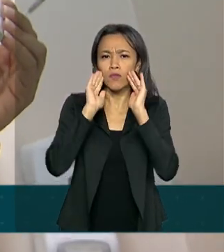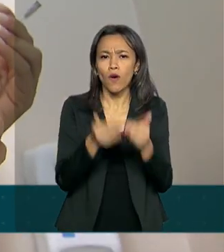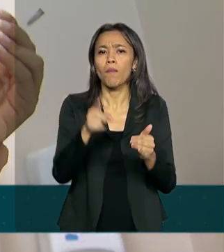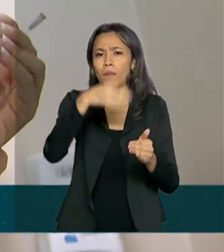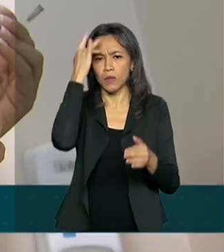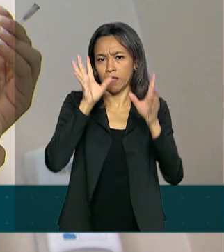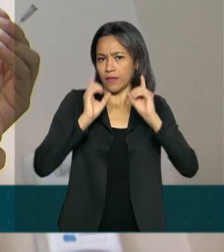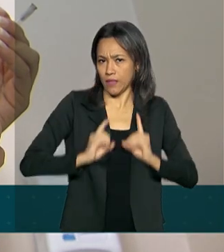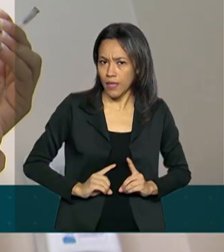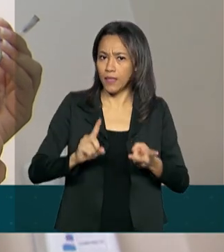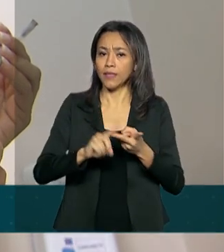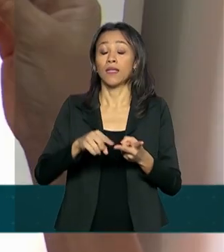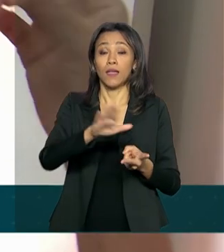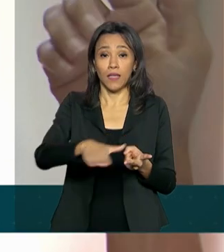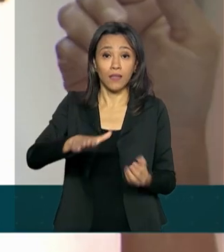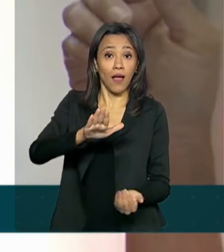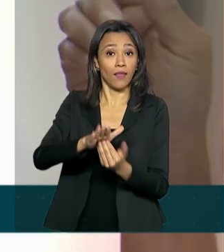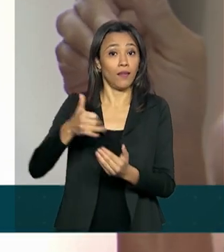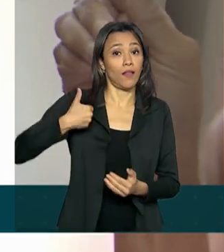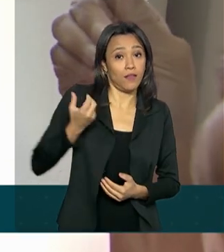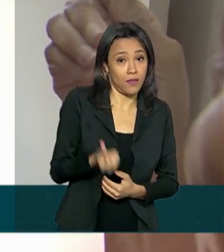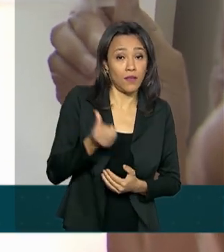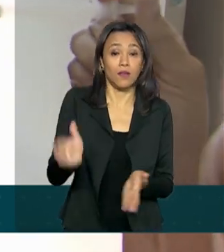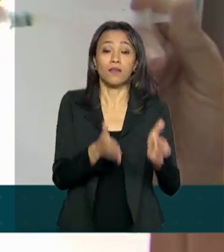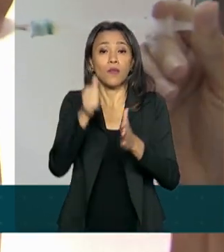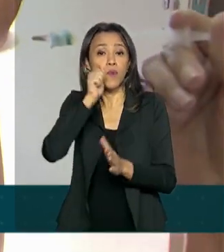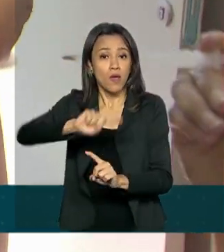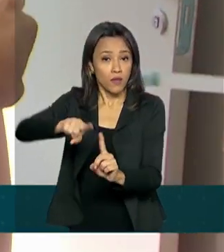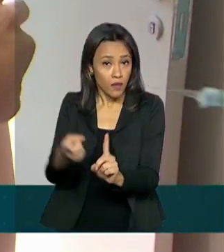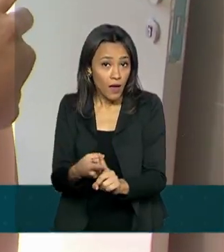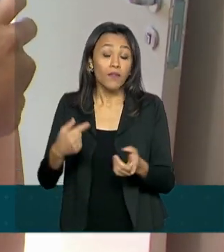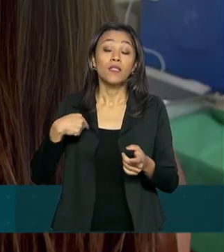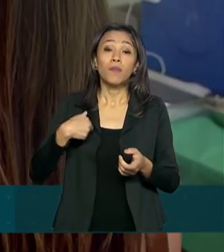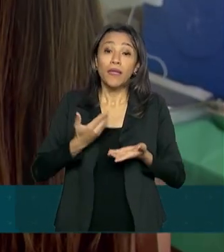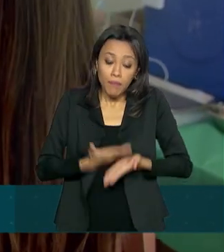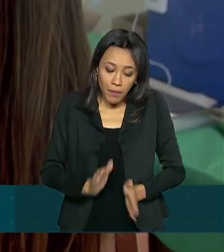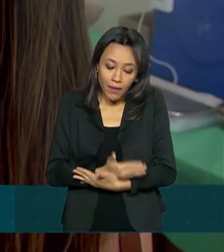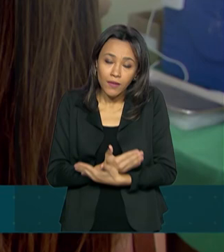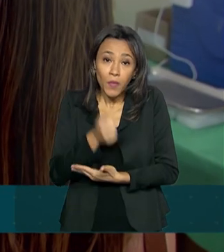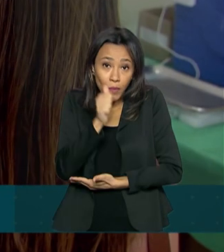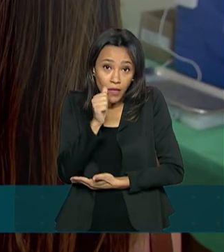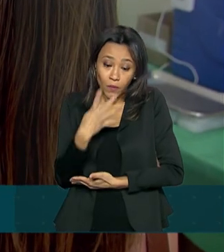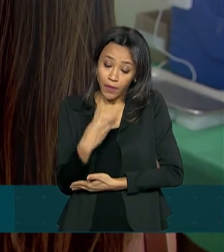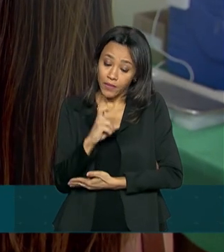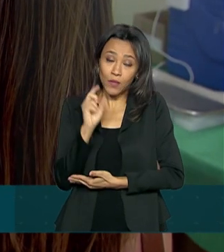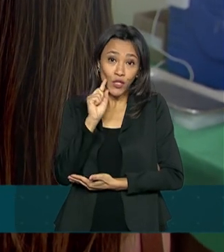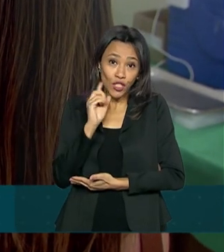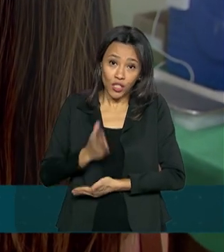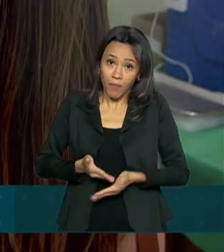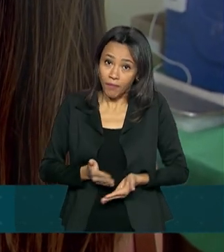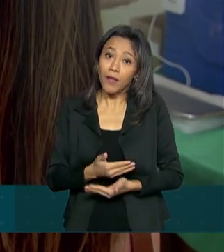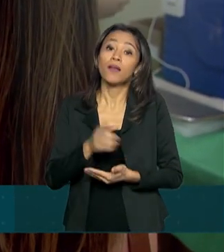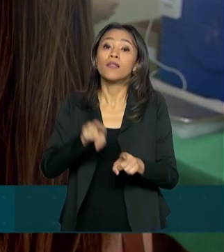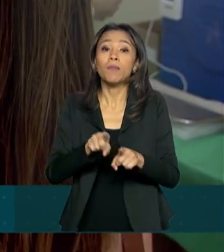deficiência, crianças de até 6 anos, gestantes, mulheres que tiveram filhos há 45 dias, professores e pessoas de